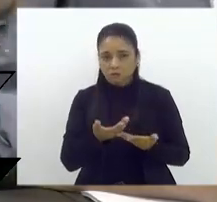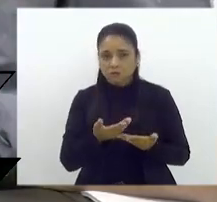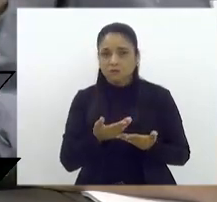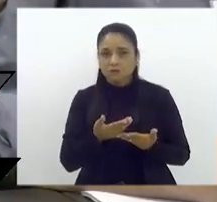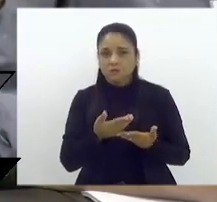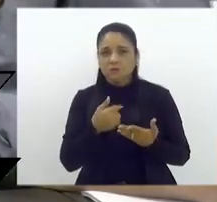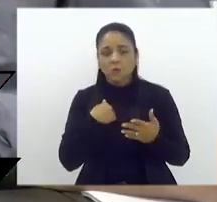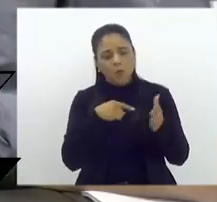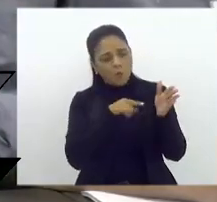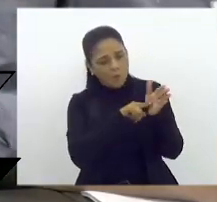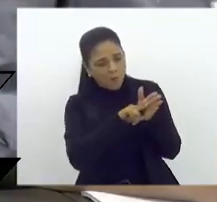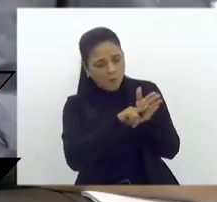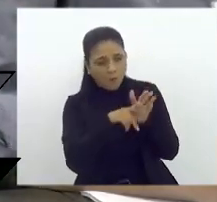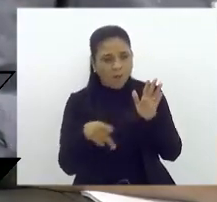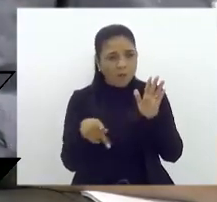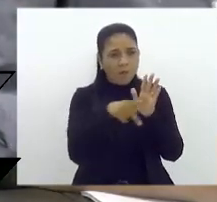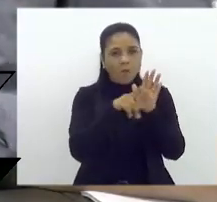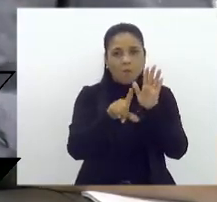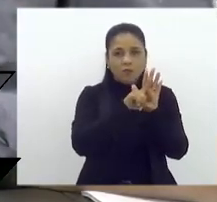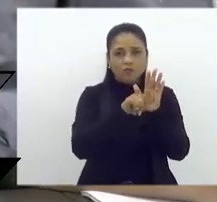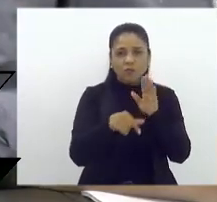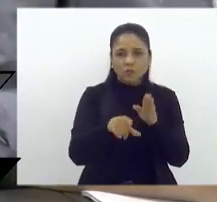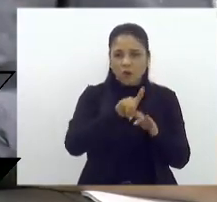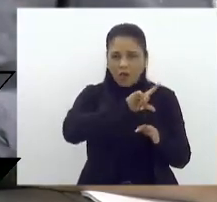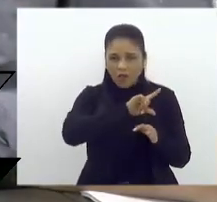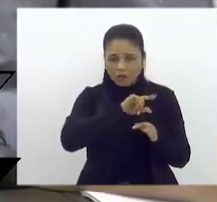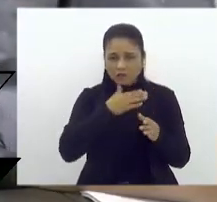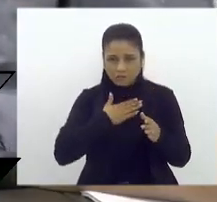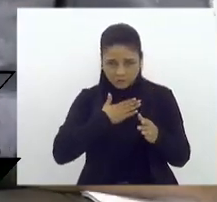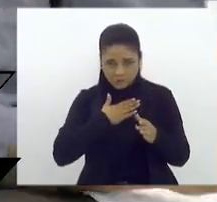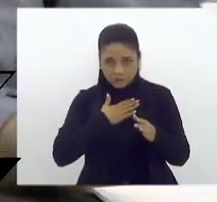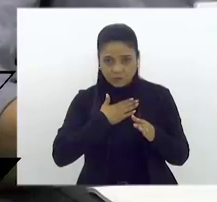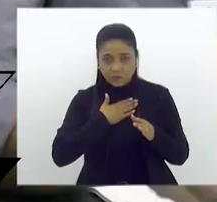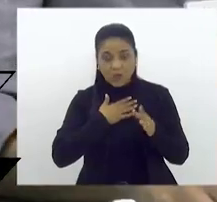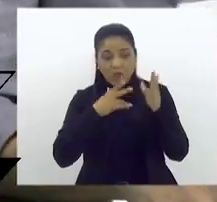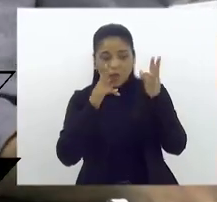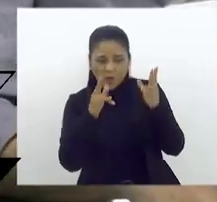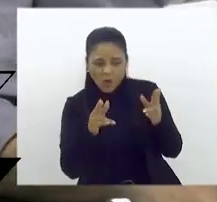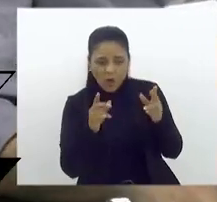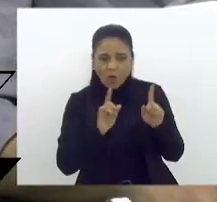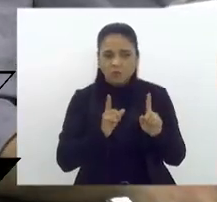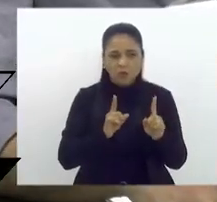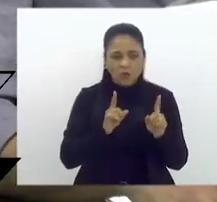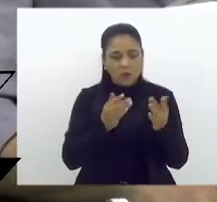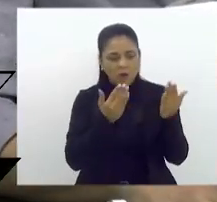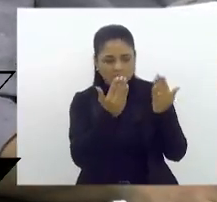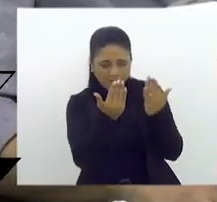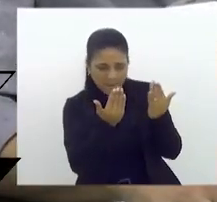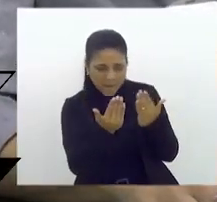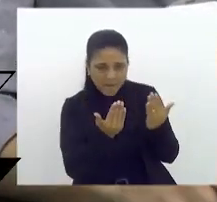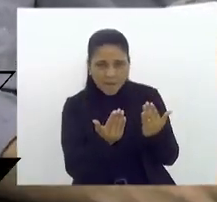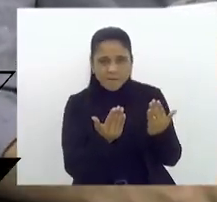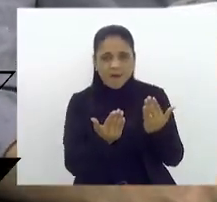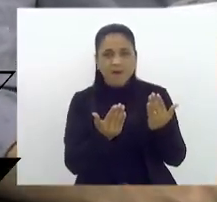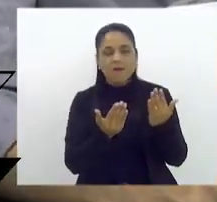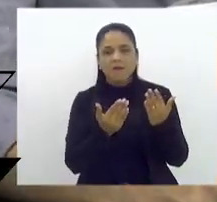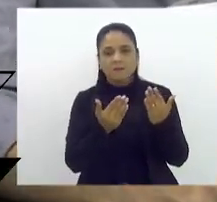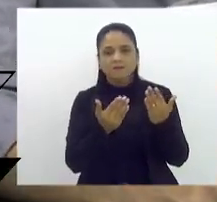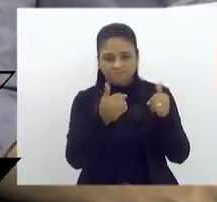esse projeto meu anterior, se ele é idêntico ou não, é semelhante. Perfeito. Ou não. Por uma só aqui, verificação.